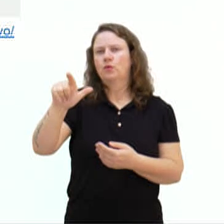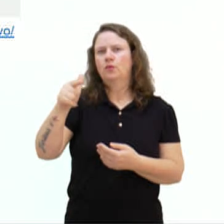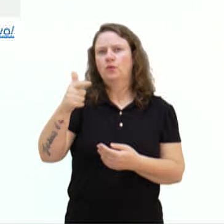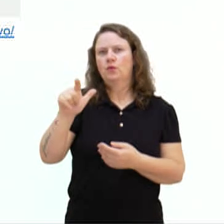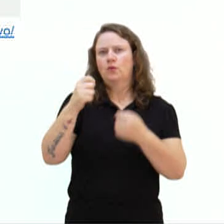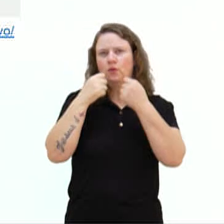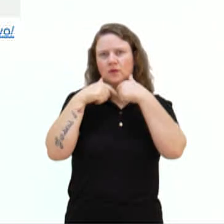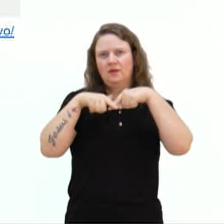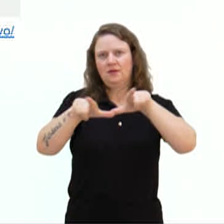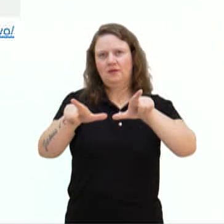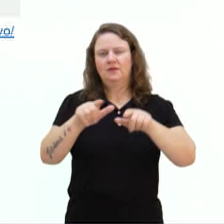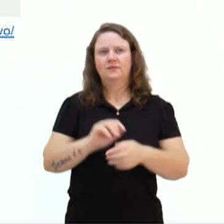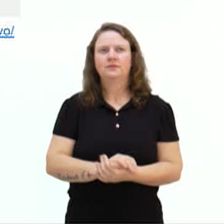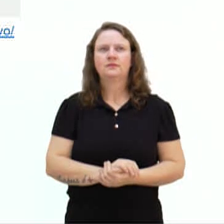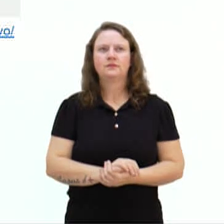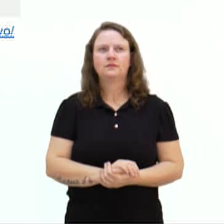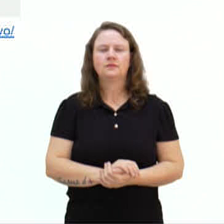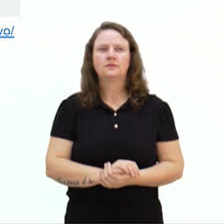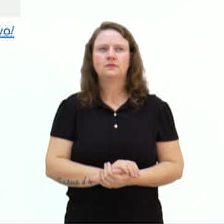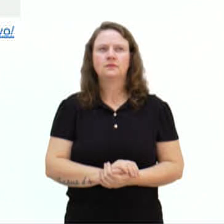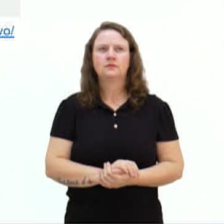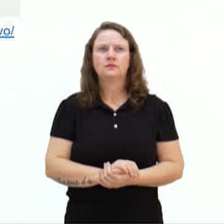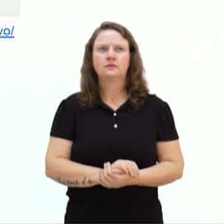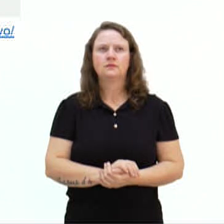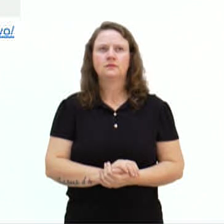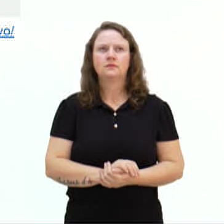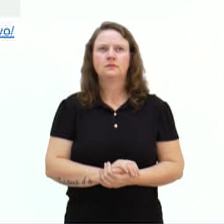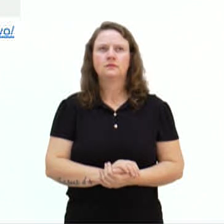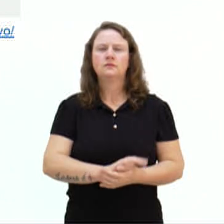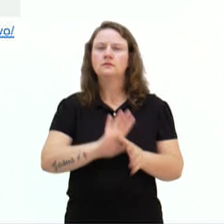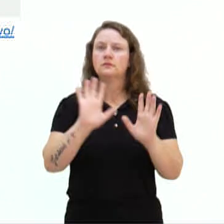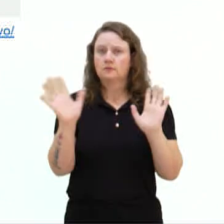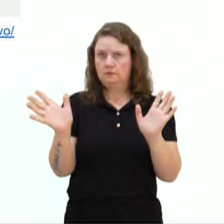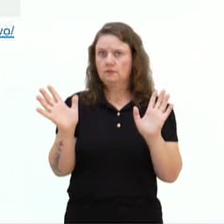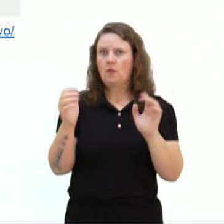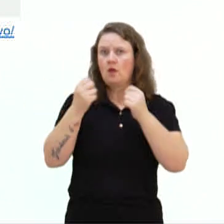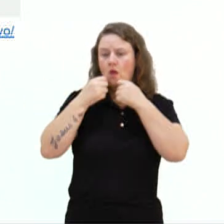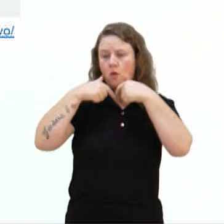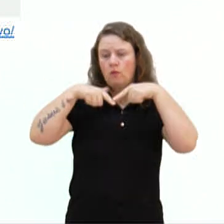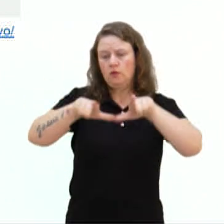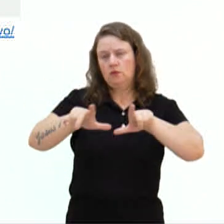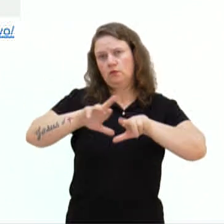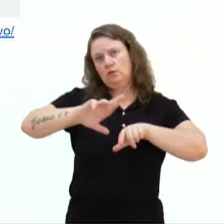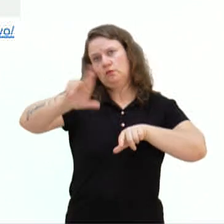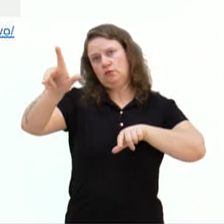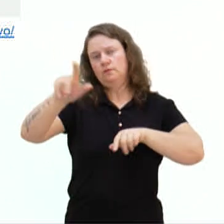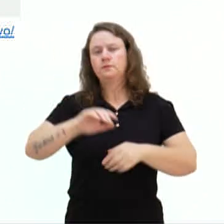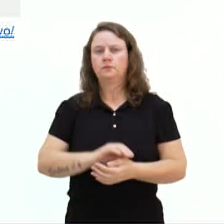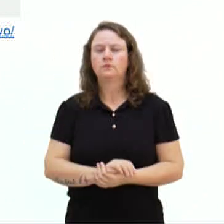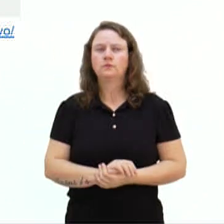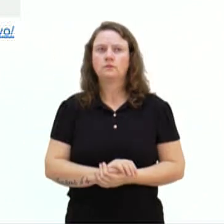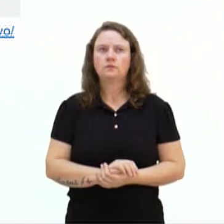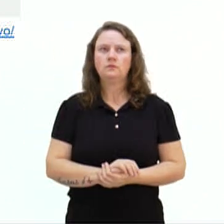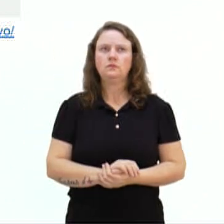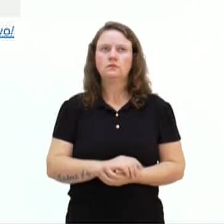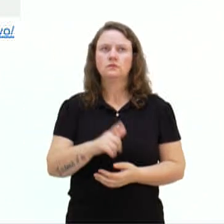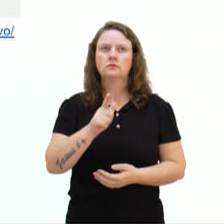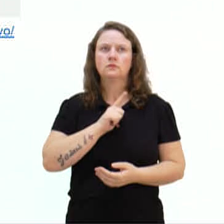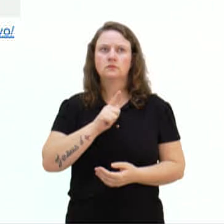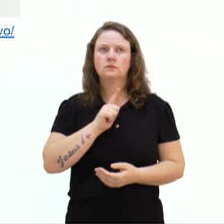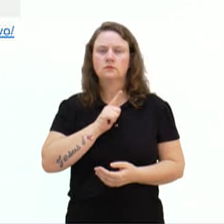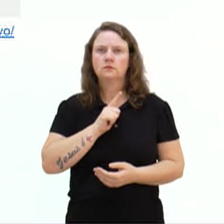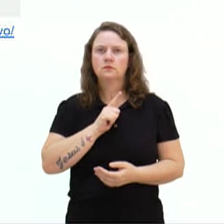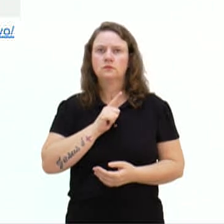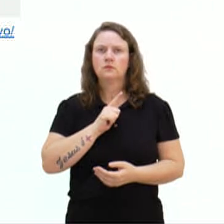Que língua está isso aqui, gente? Desculpa, está muito pequenininho aqui para mim. Mas é um mapa conceitual aqui, a mind